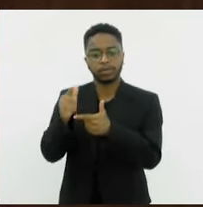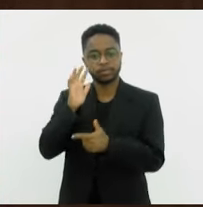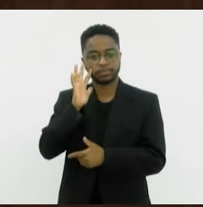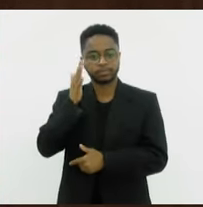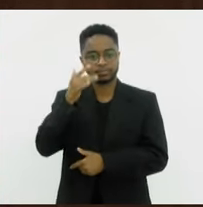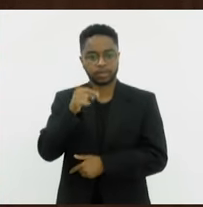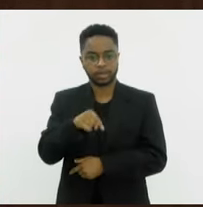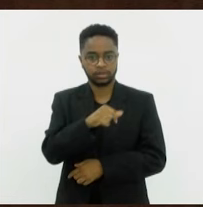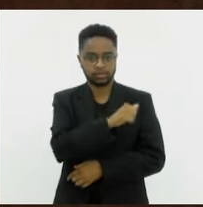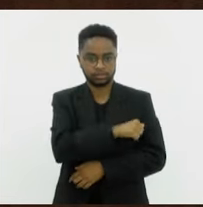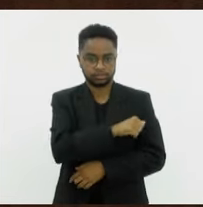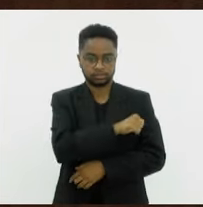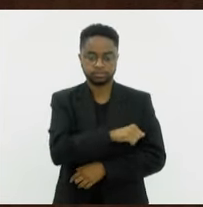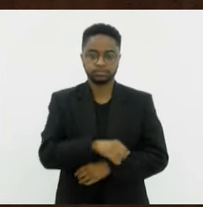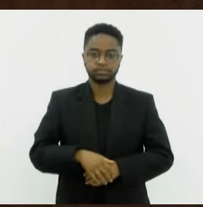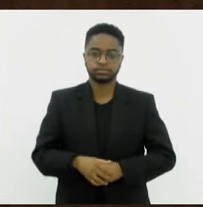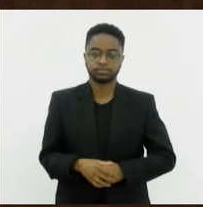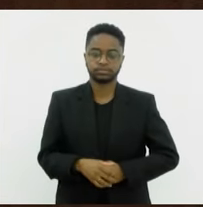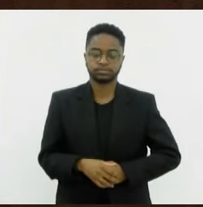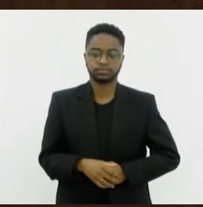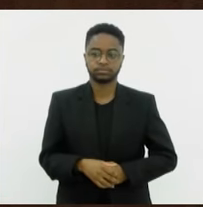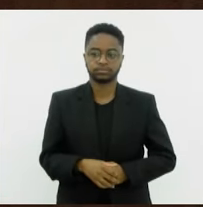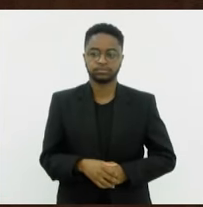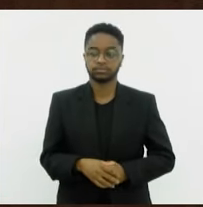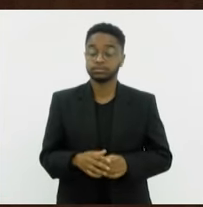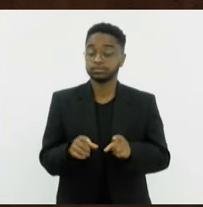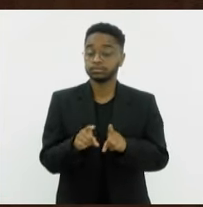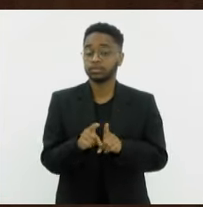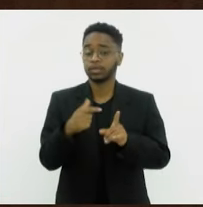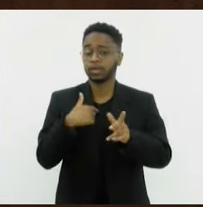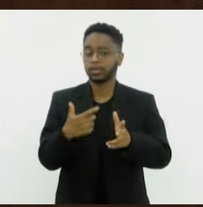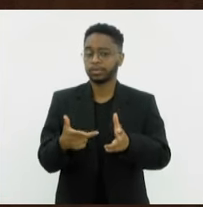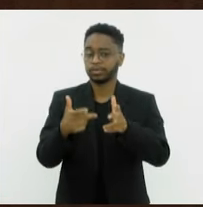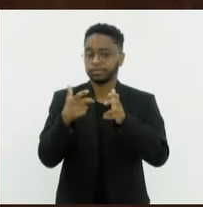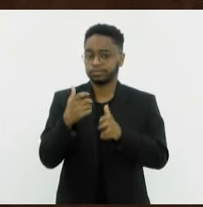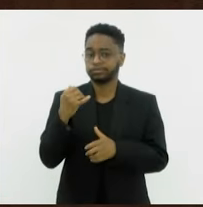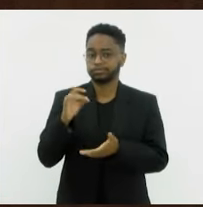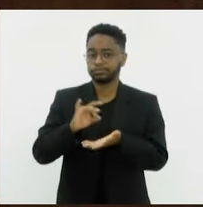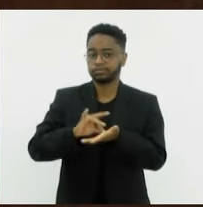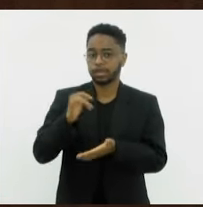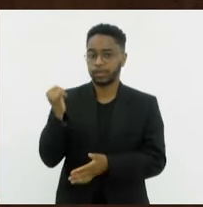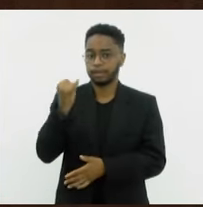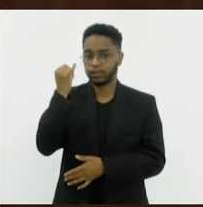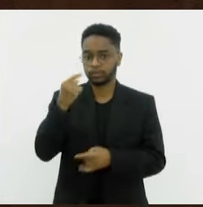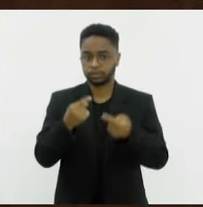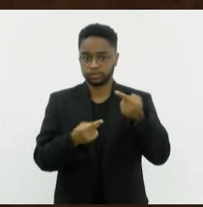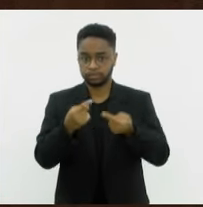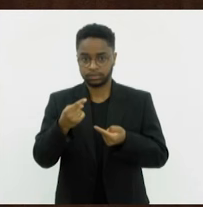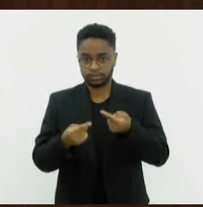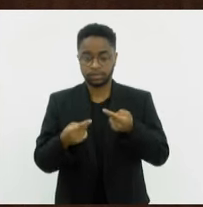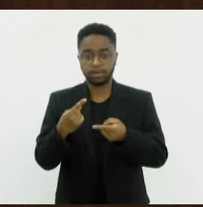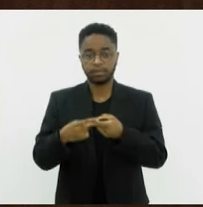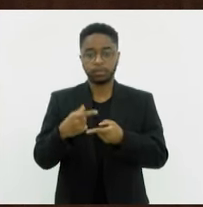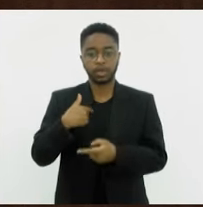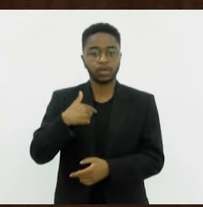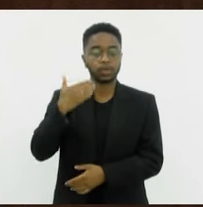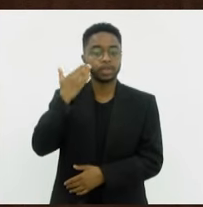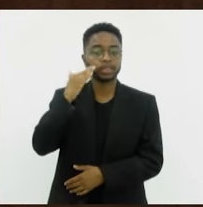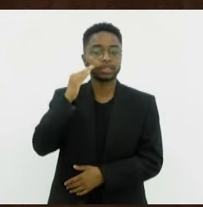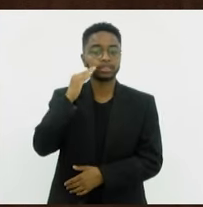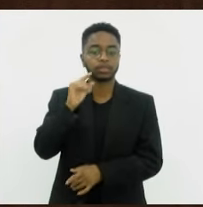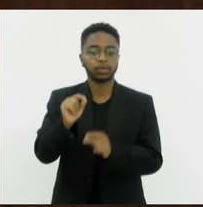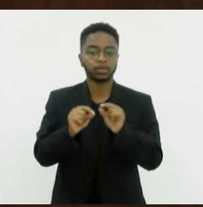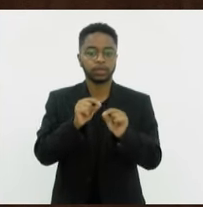E vejo também como importantíssimo esse debate, porque entendo, presidenta, que